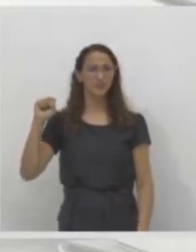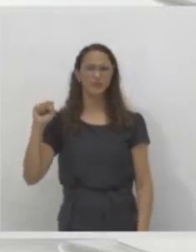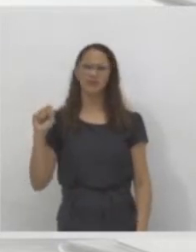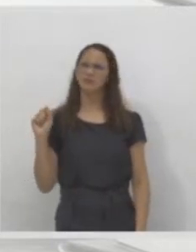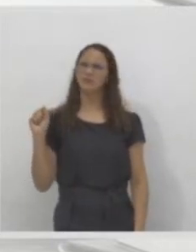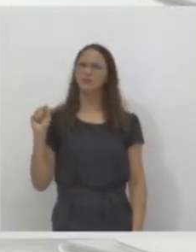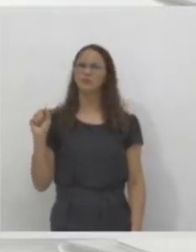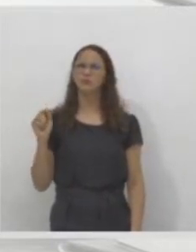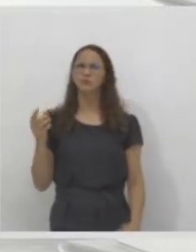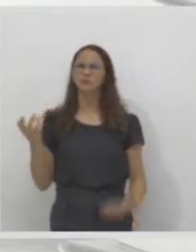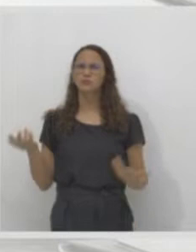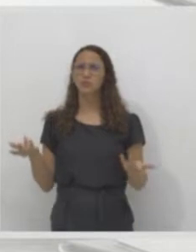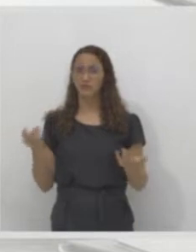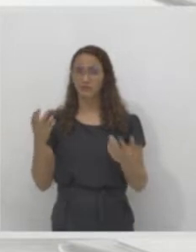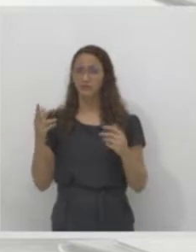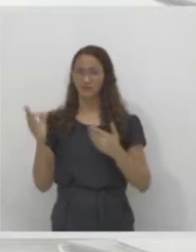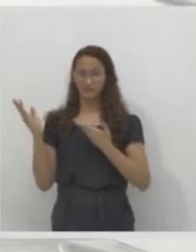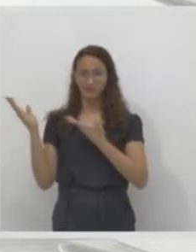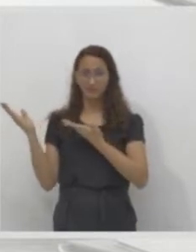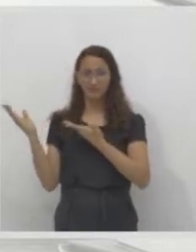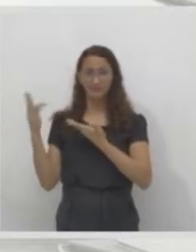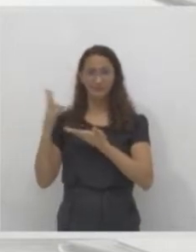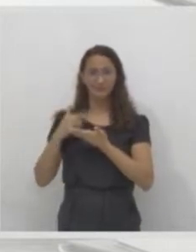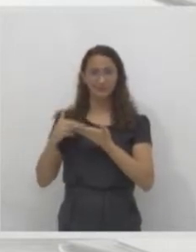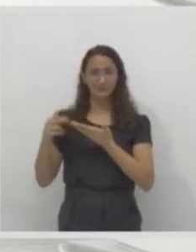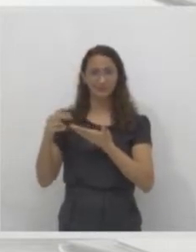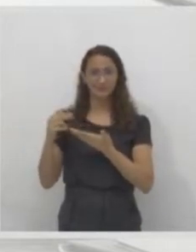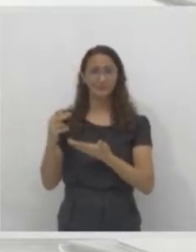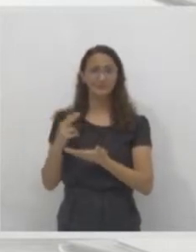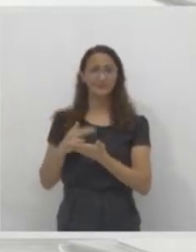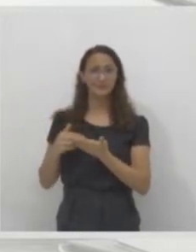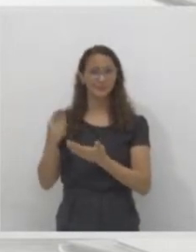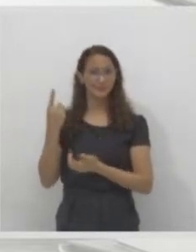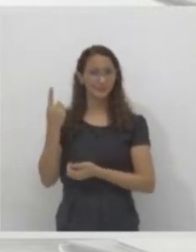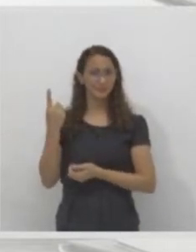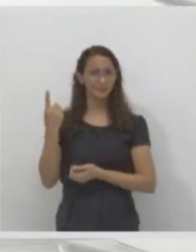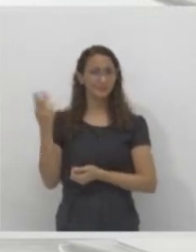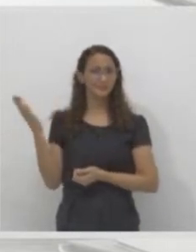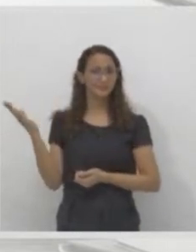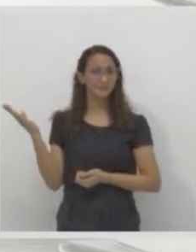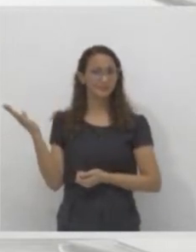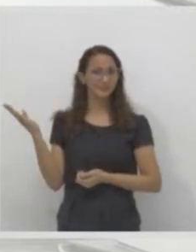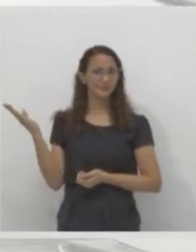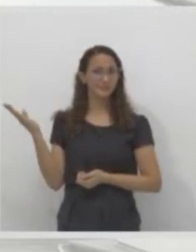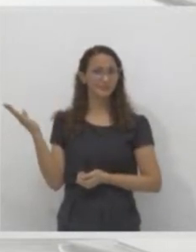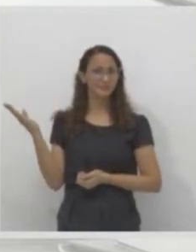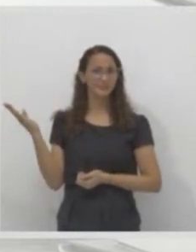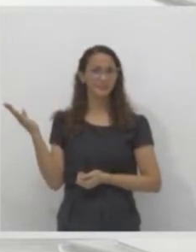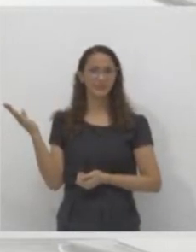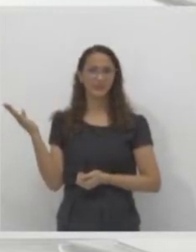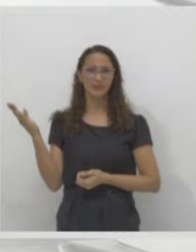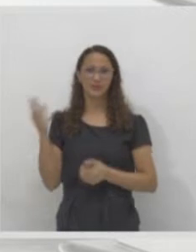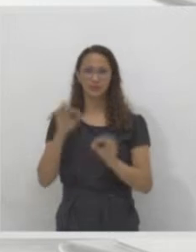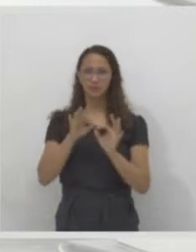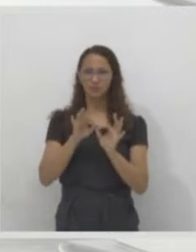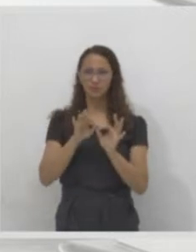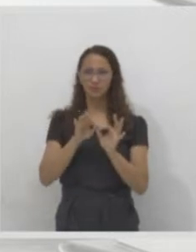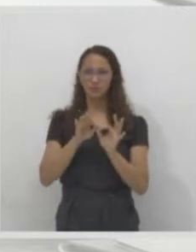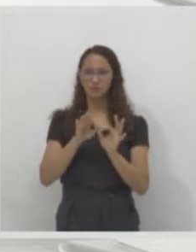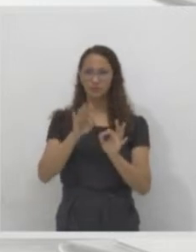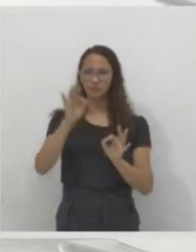acompanhem aqui na figura 1. A figura 1 nos mostra que o segmento